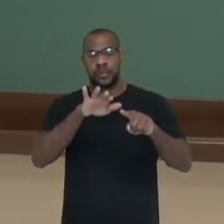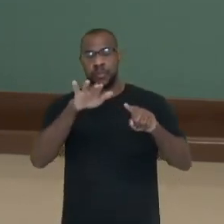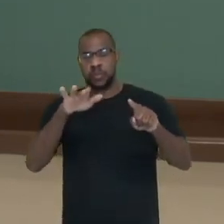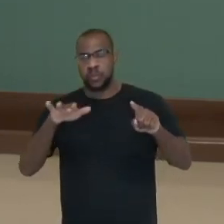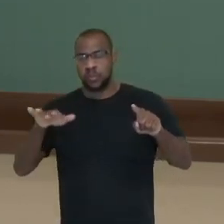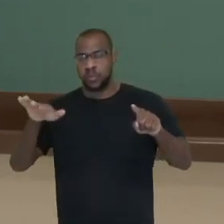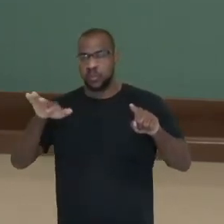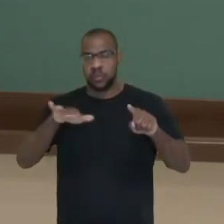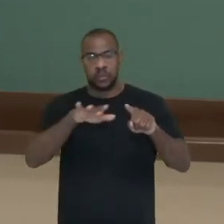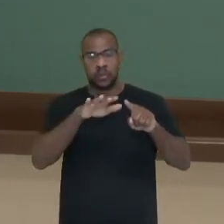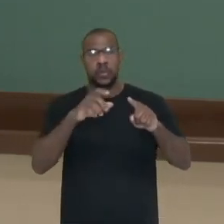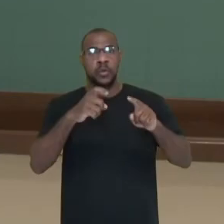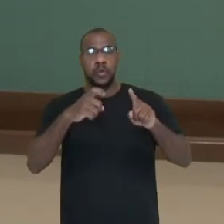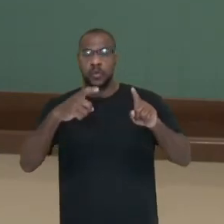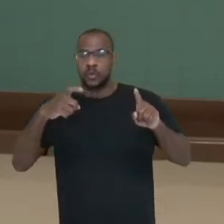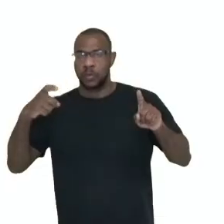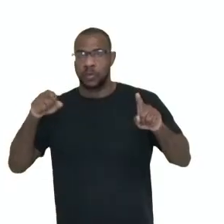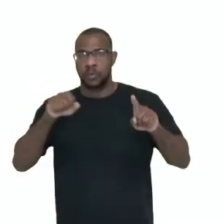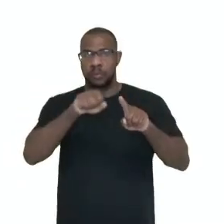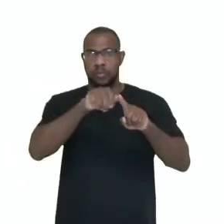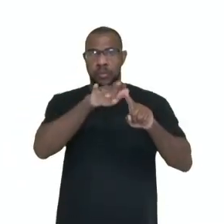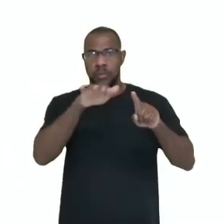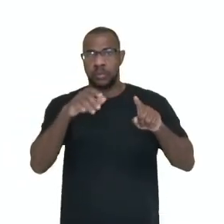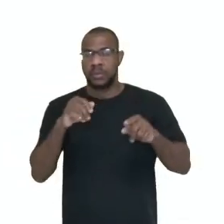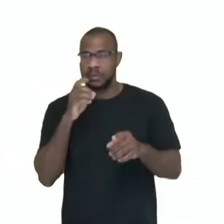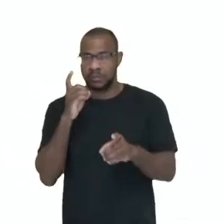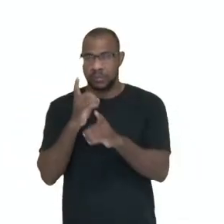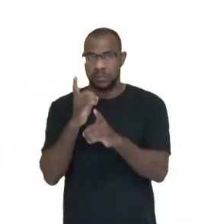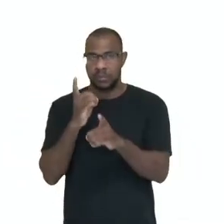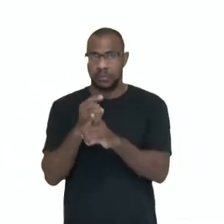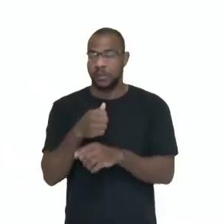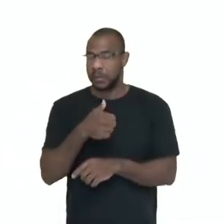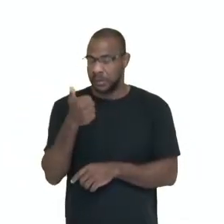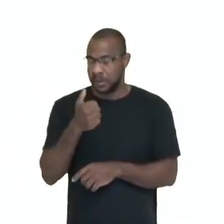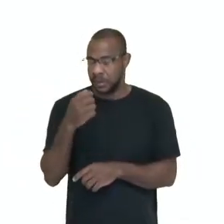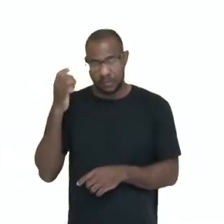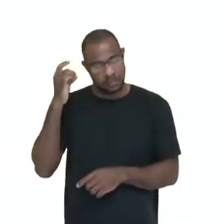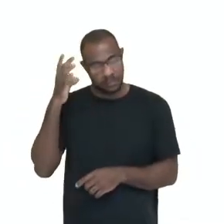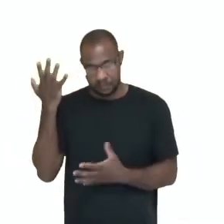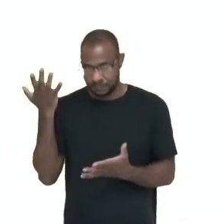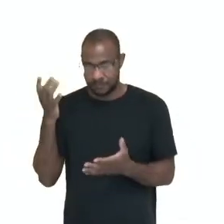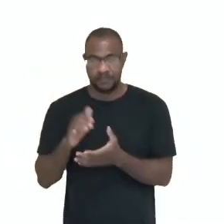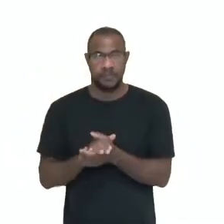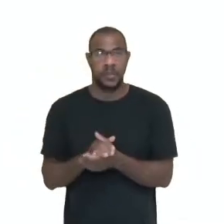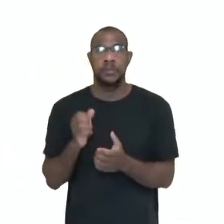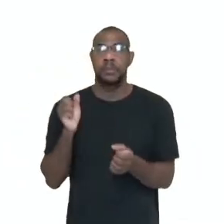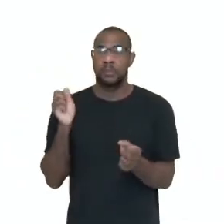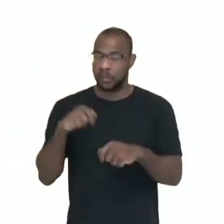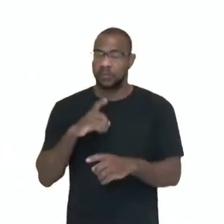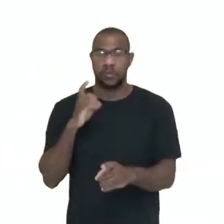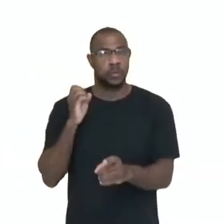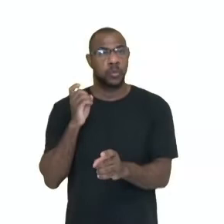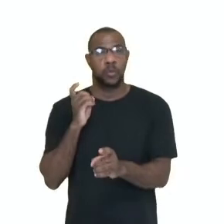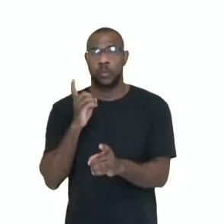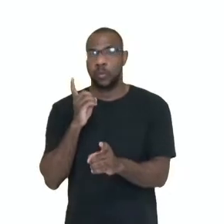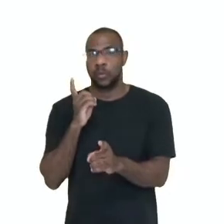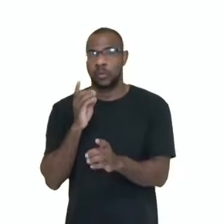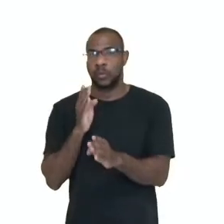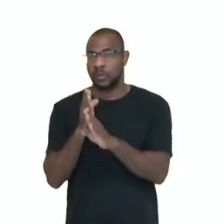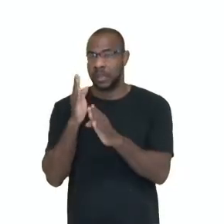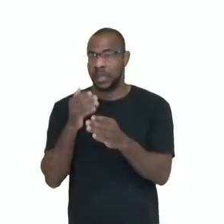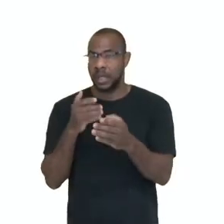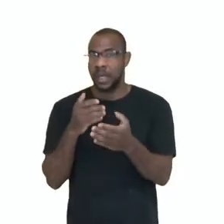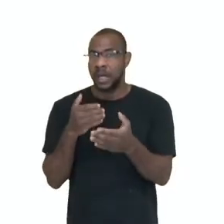você pode, pessoal, simples assim. Se você achar o primeiro, você pode achar qualquer frequência usando a